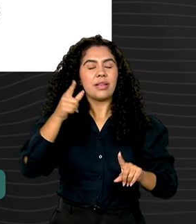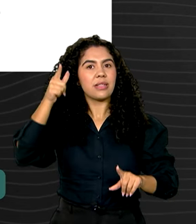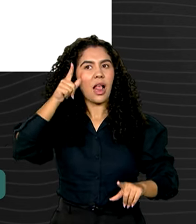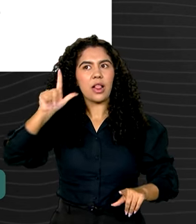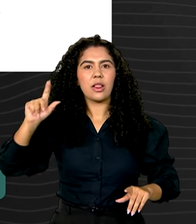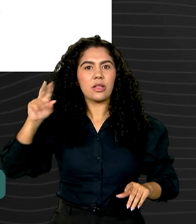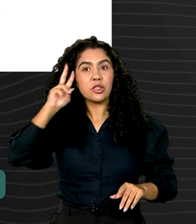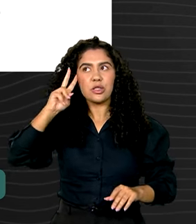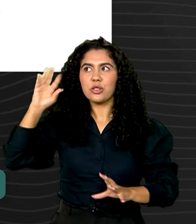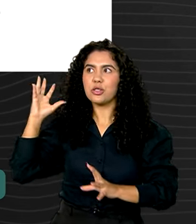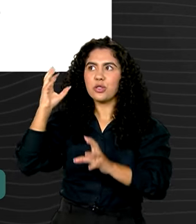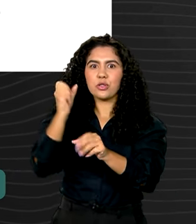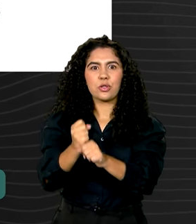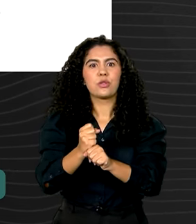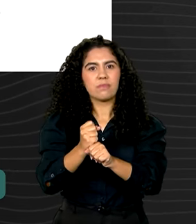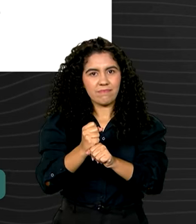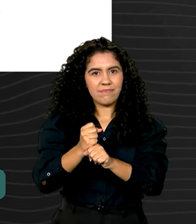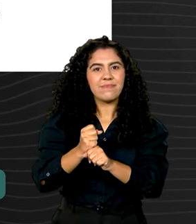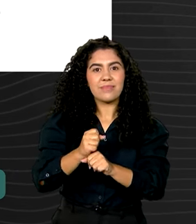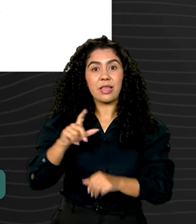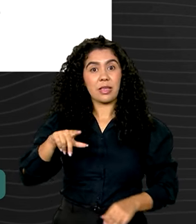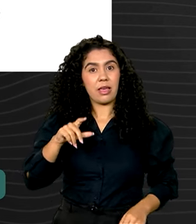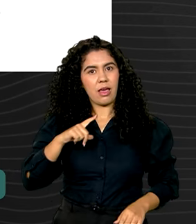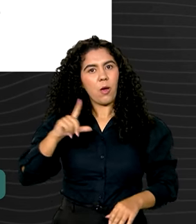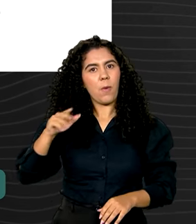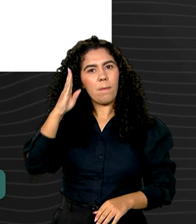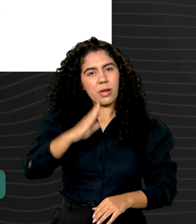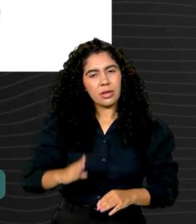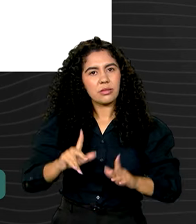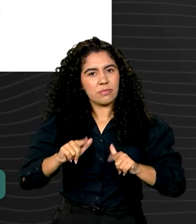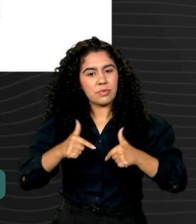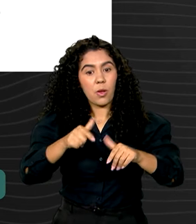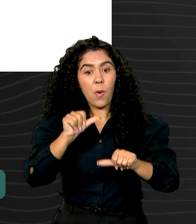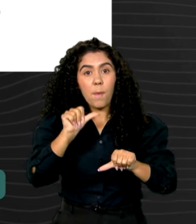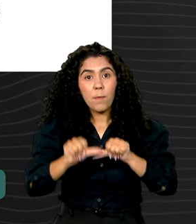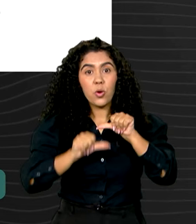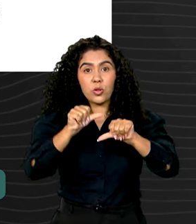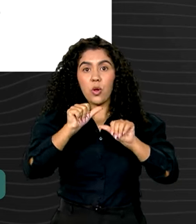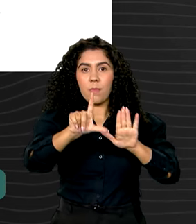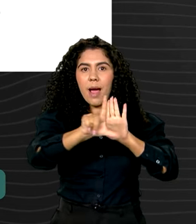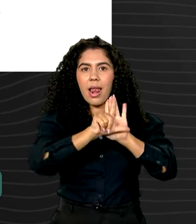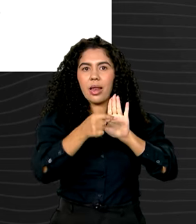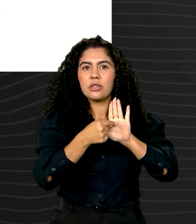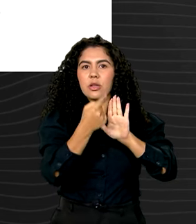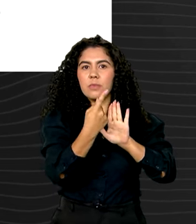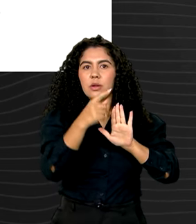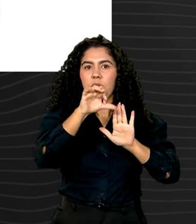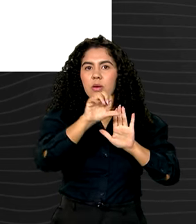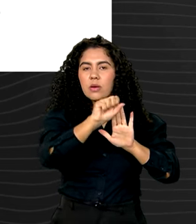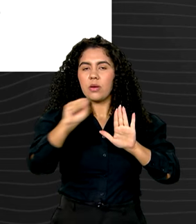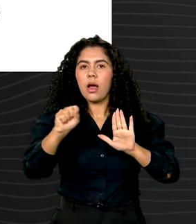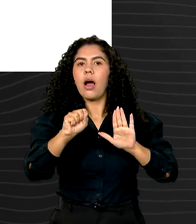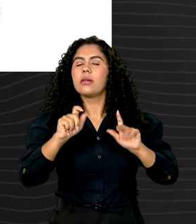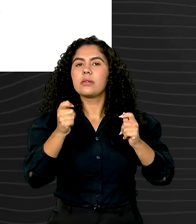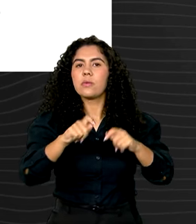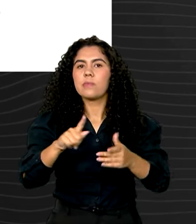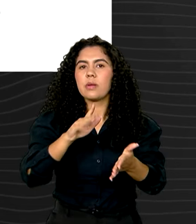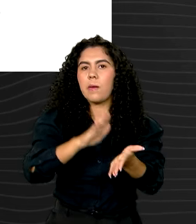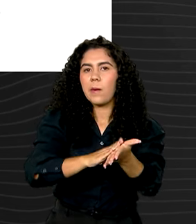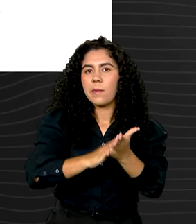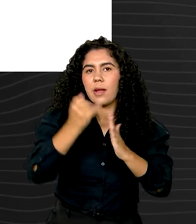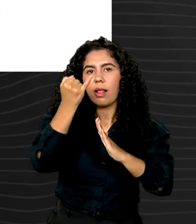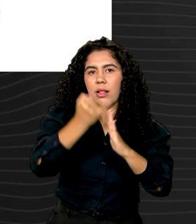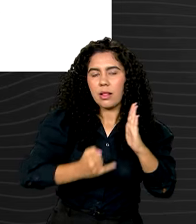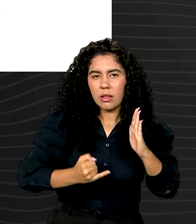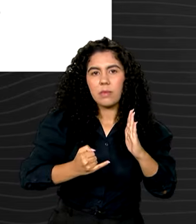federal adota essa medida. A MP modifica uma lei de 88 e isenta de tributos os valores pagos pelo